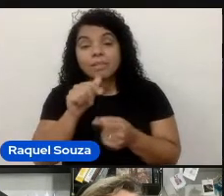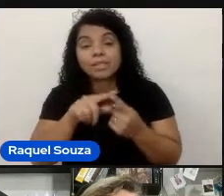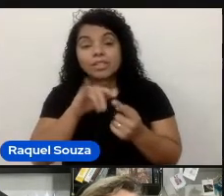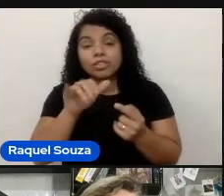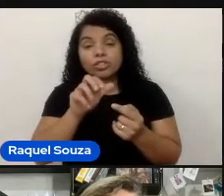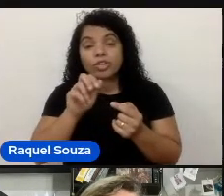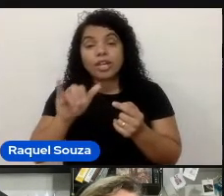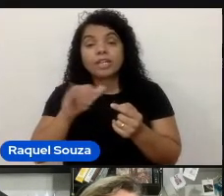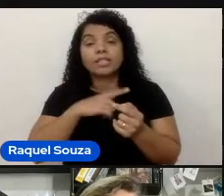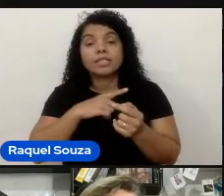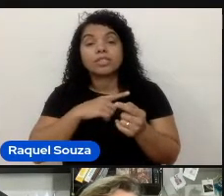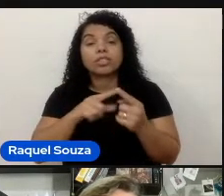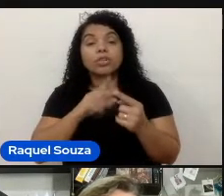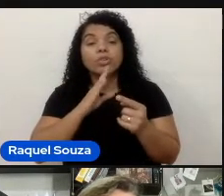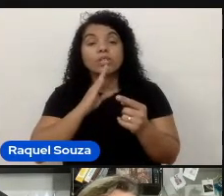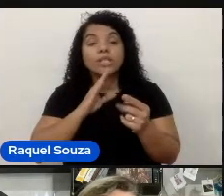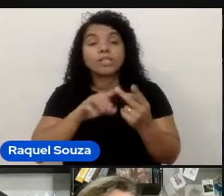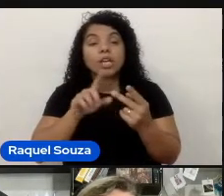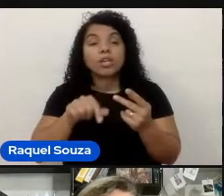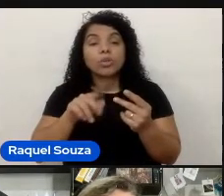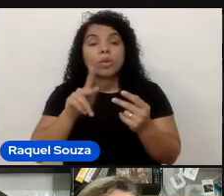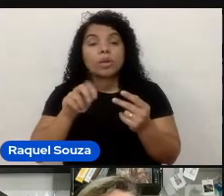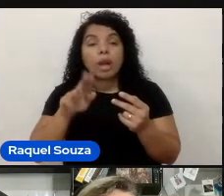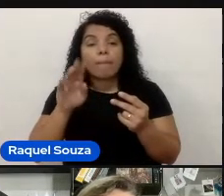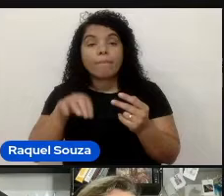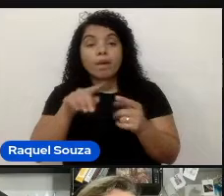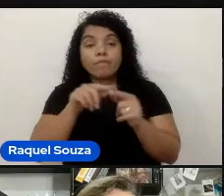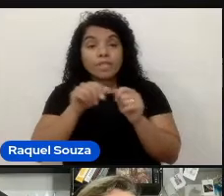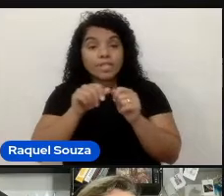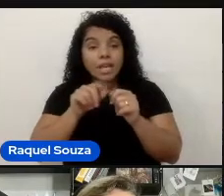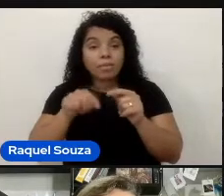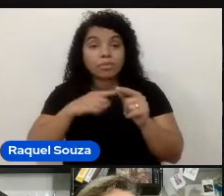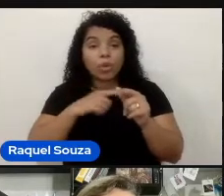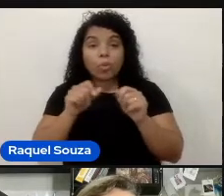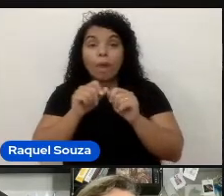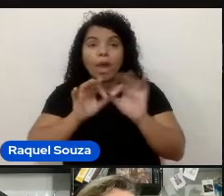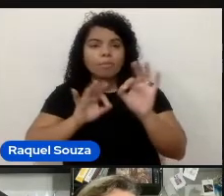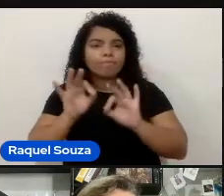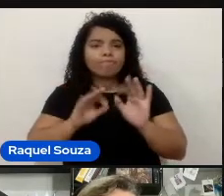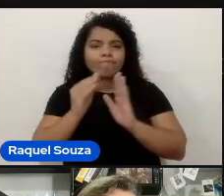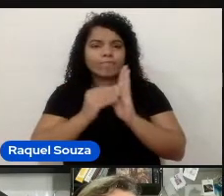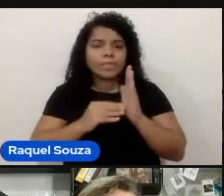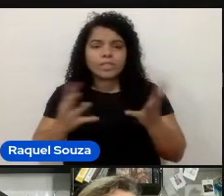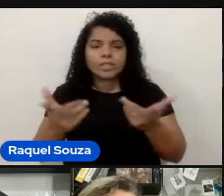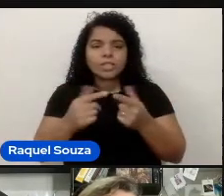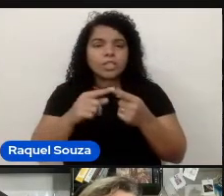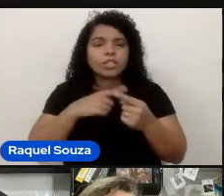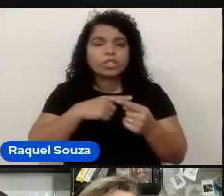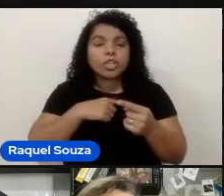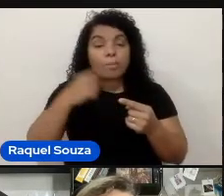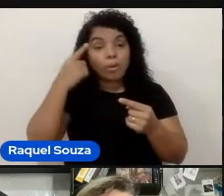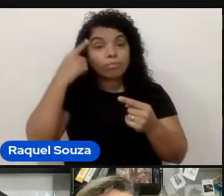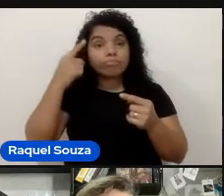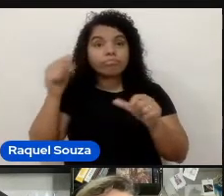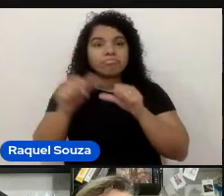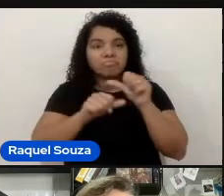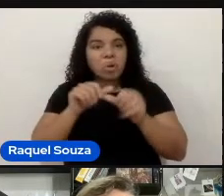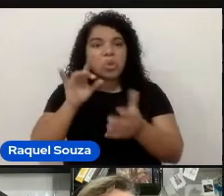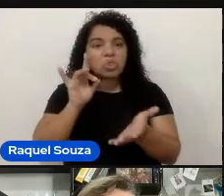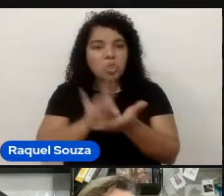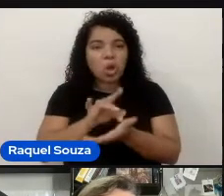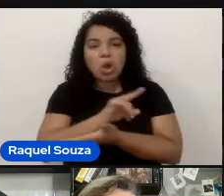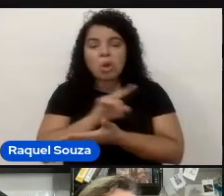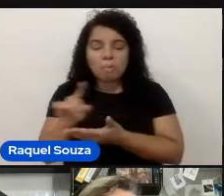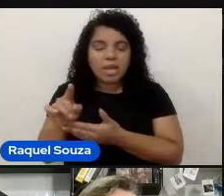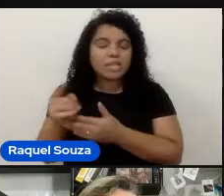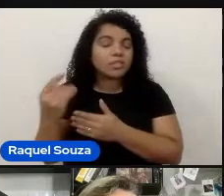no Banco Pan. Tivemos a oportunidade de fazer uma construção incrível. Meu mindset mudou muito, foi realmente um divisor de